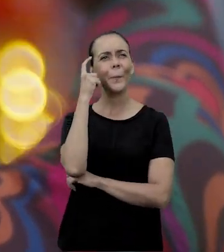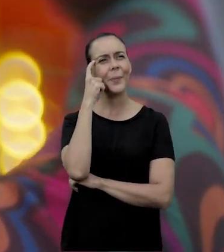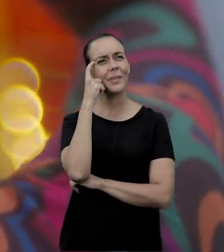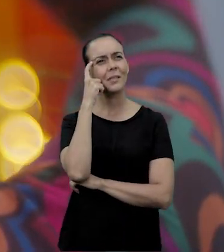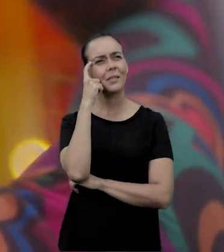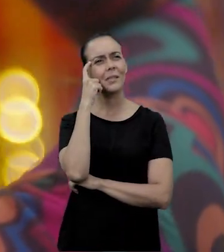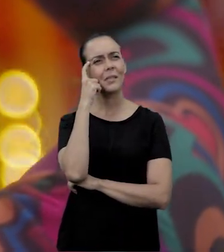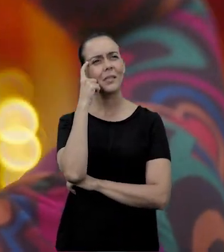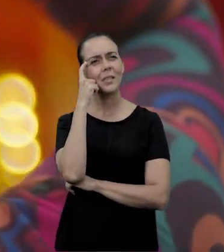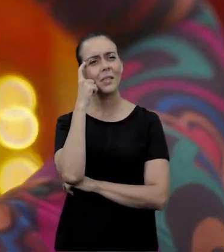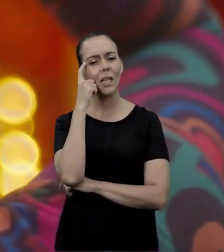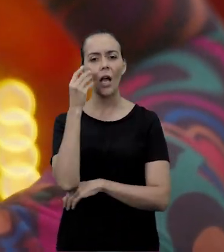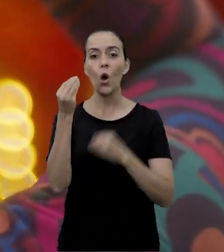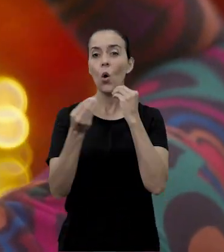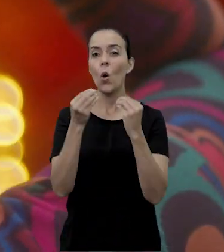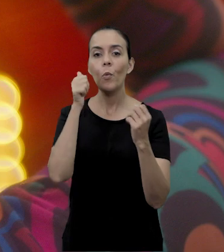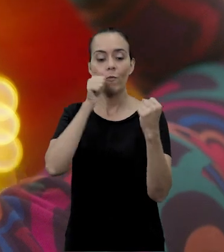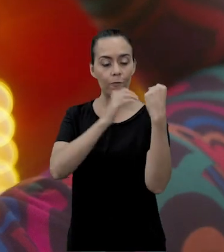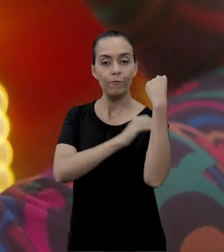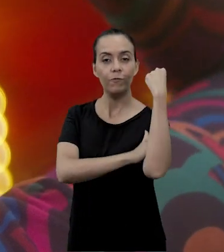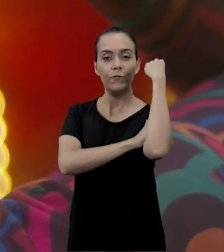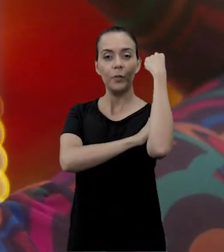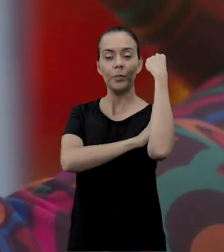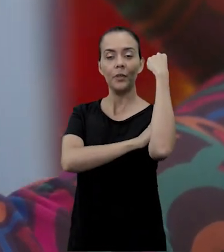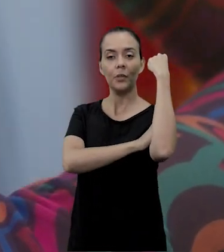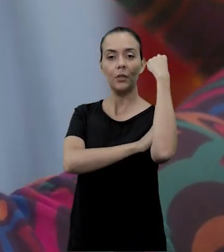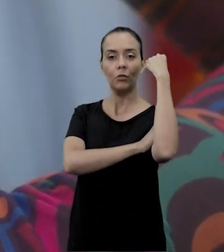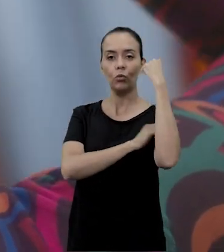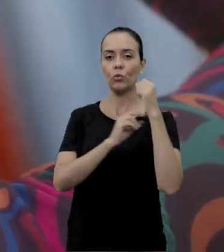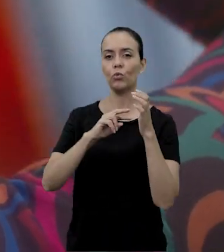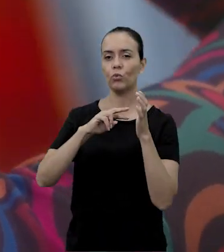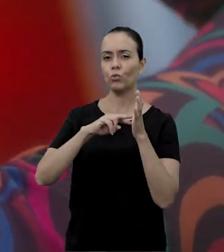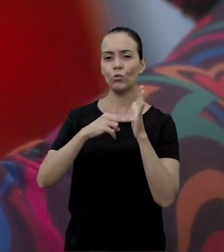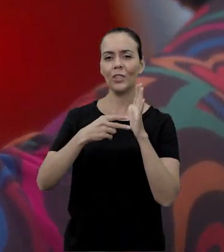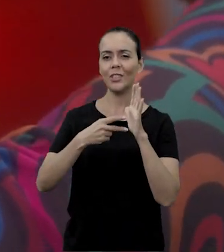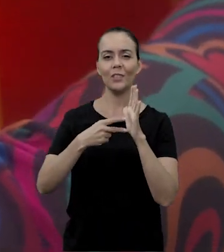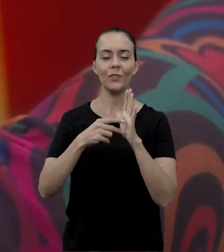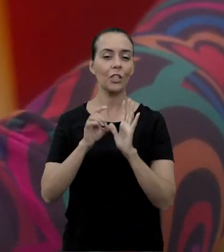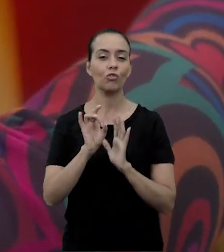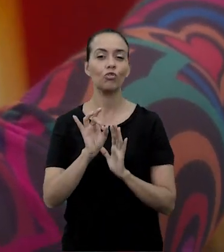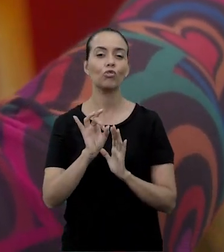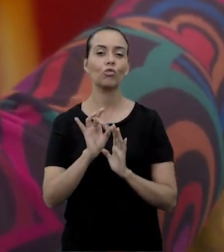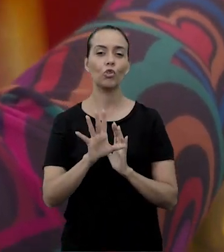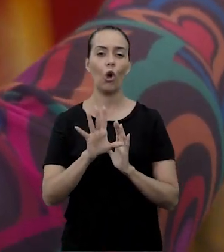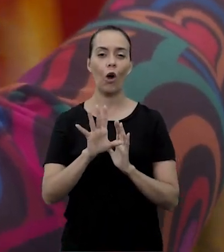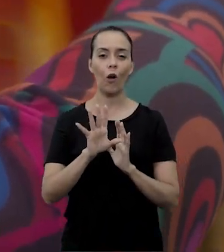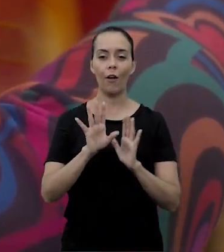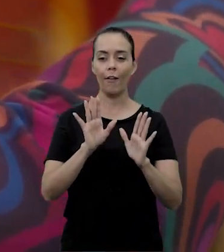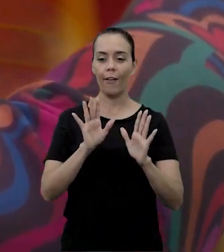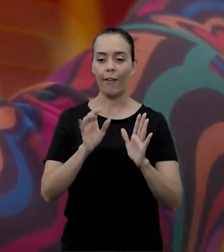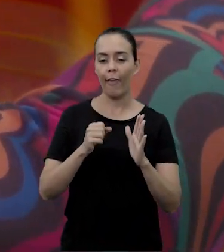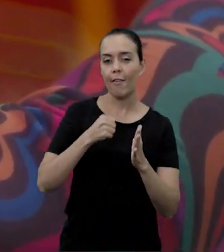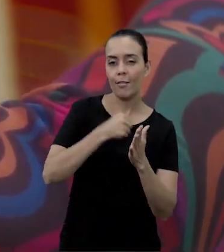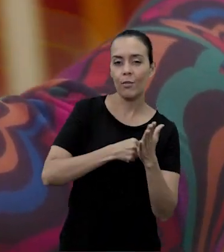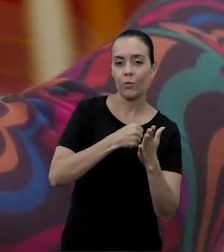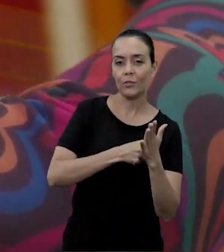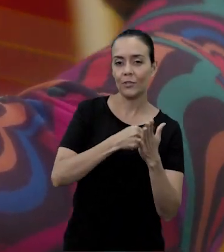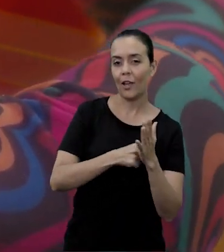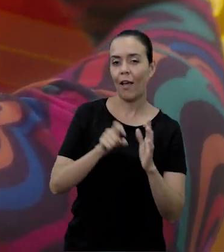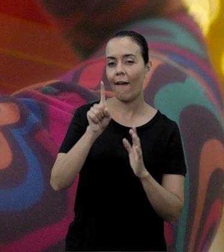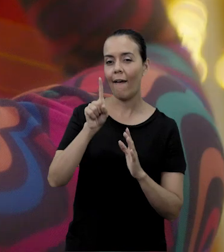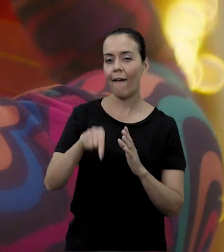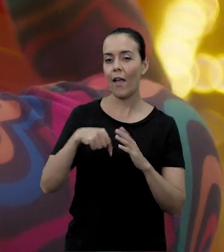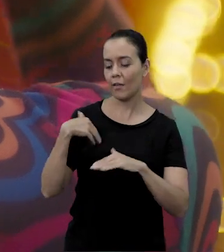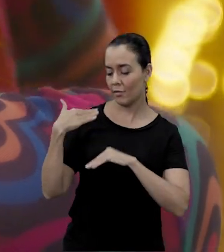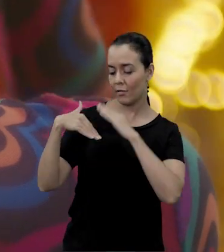numa ideia de um feminismo como uma prática de empresariamento de si mesmo. O projeto